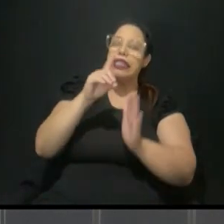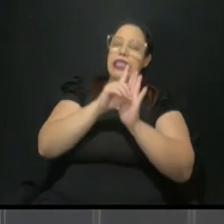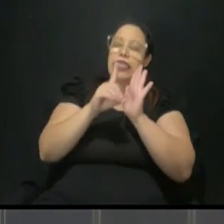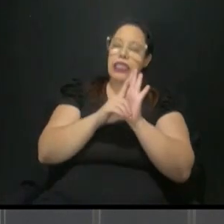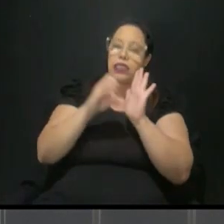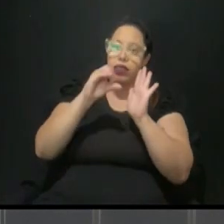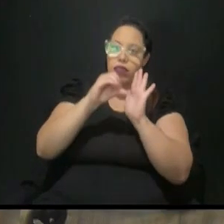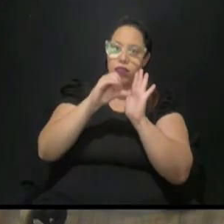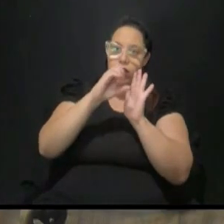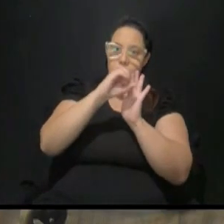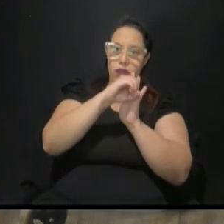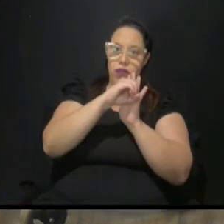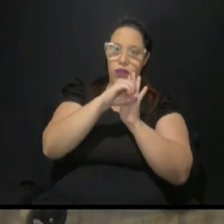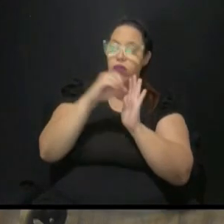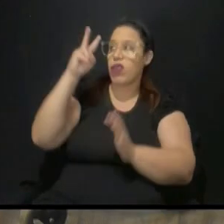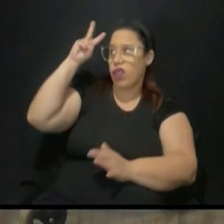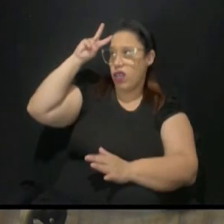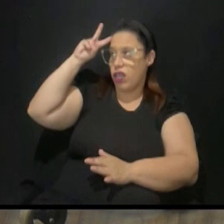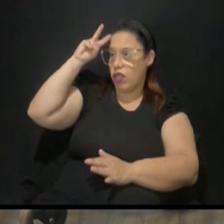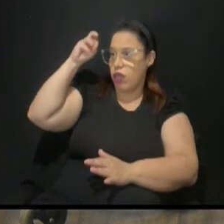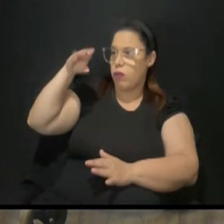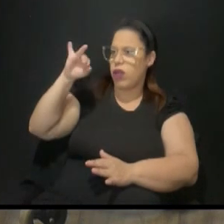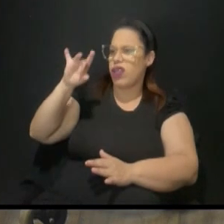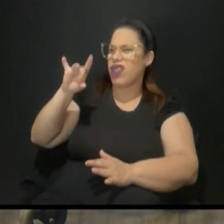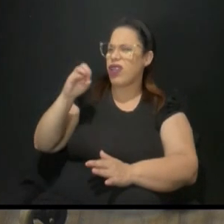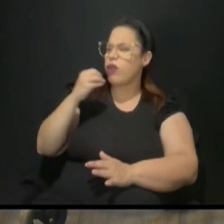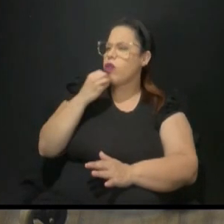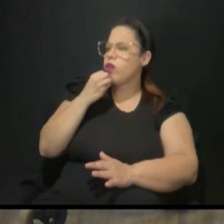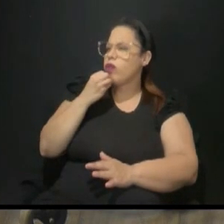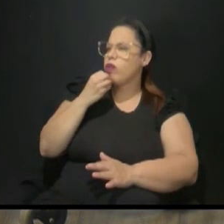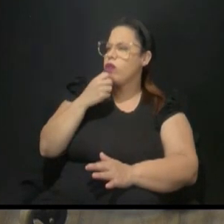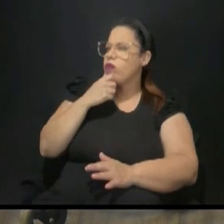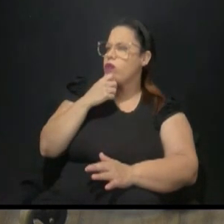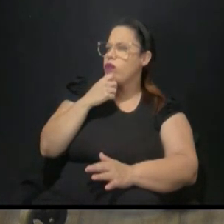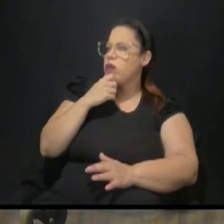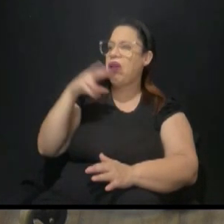Marcelo? Eu lembro bem, porque eu era aluno.